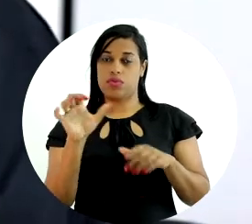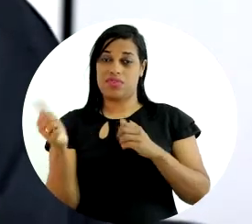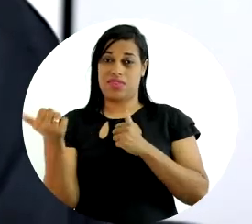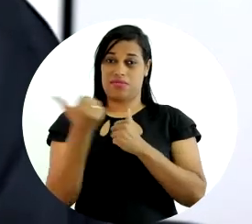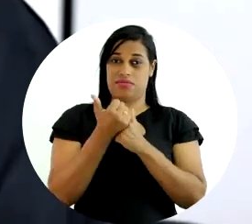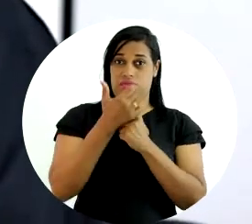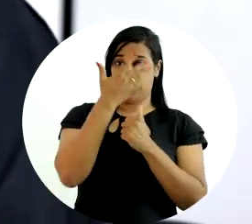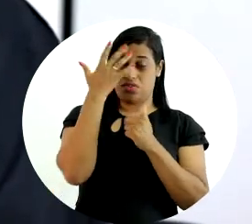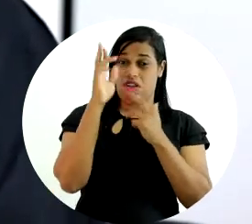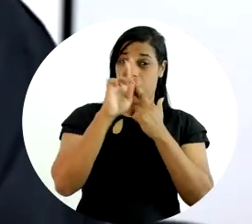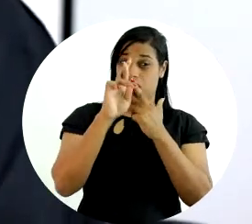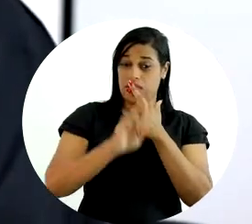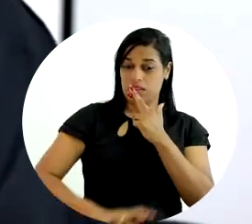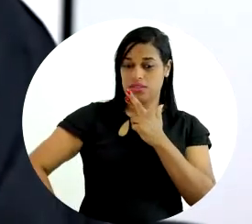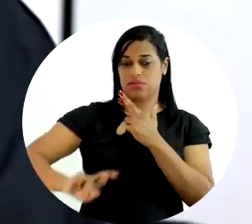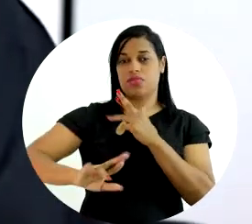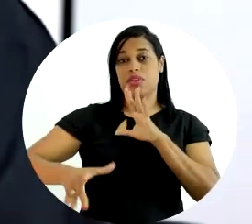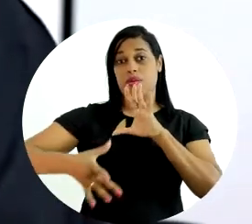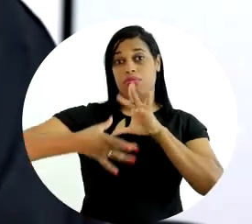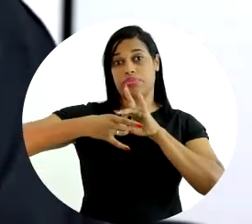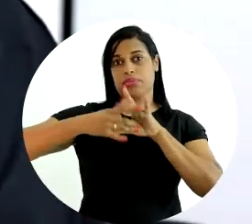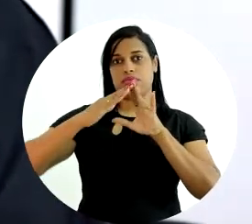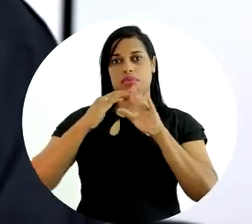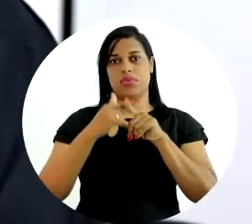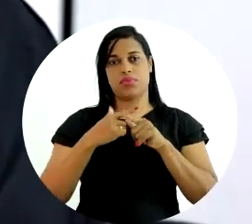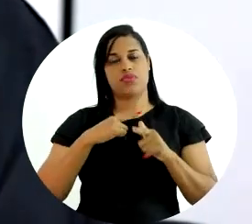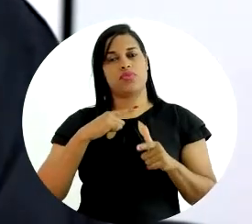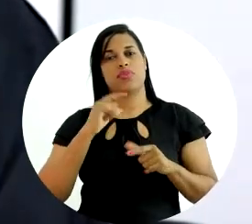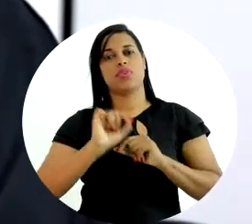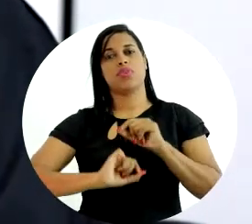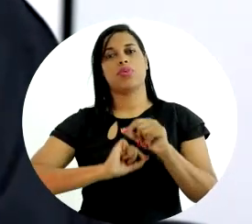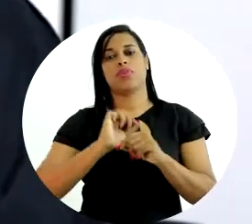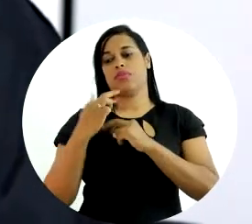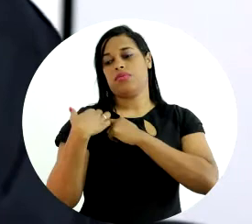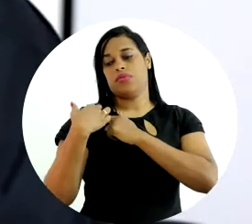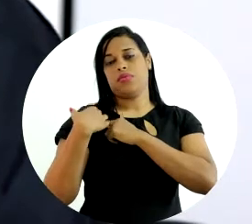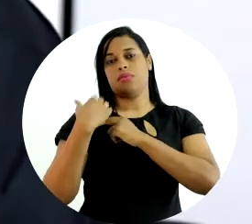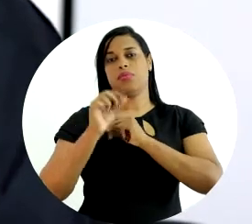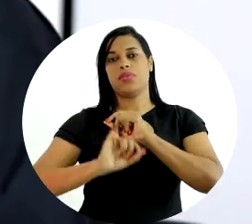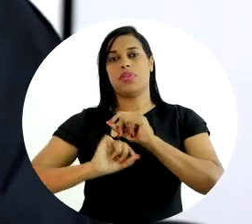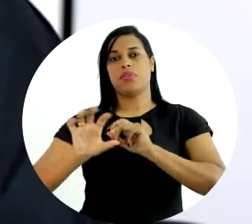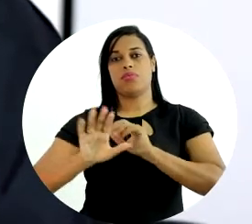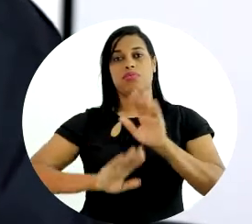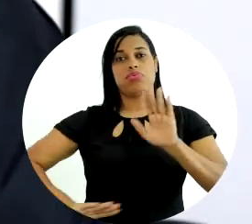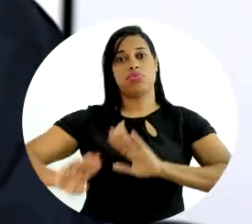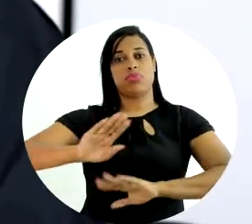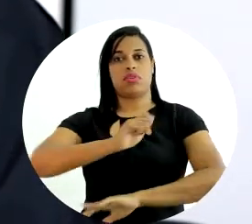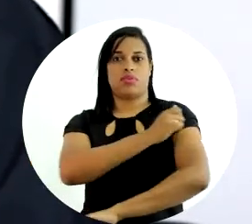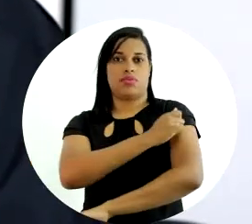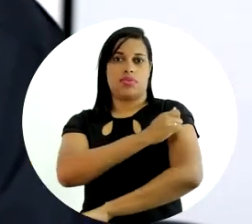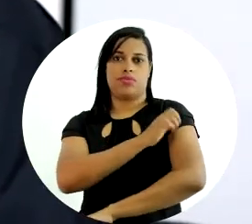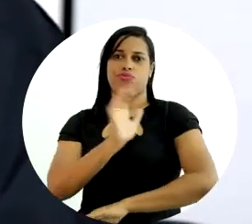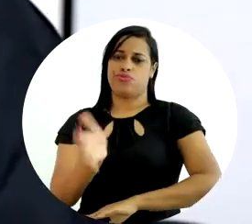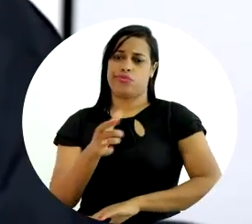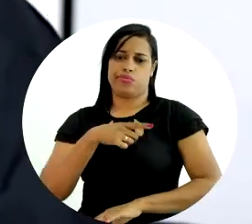religiosa pessoas muito ligadas à igreja ir à igreja e que tinha a responsabilidade de